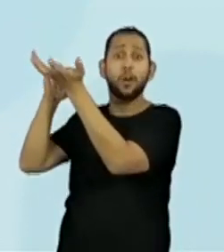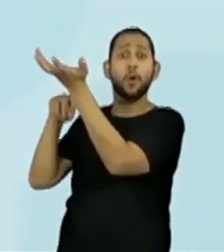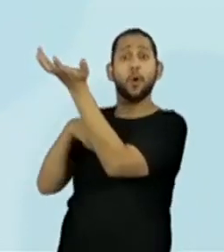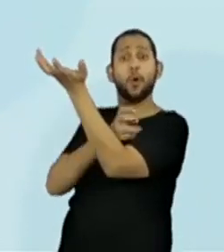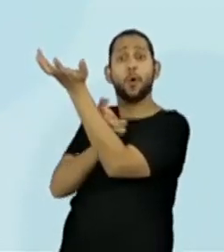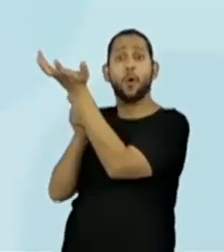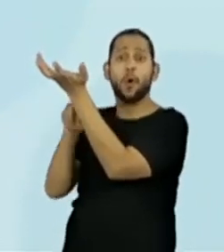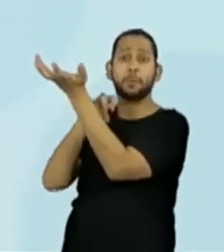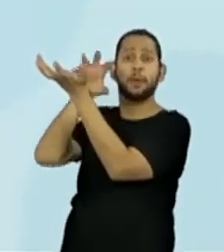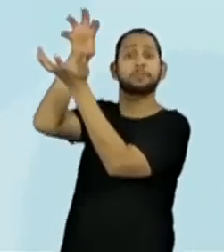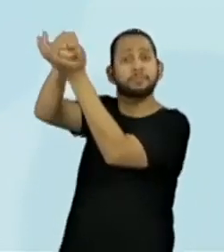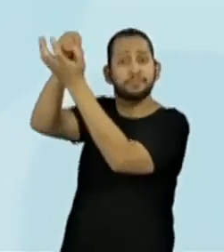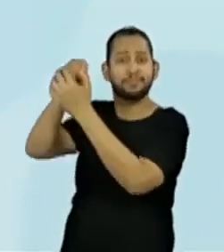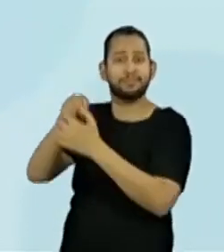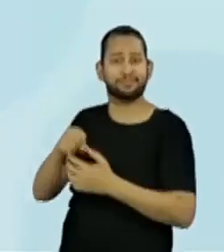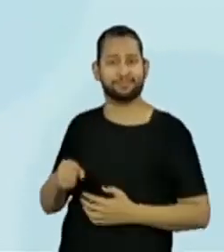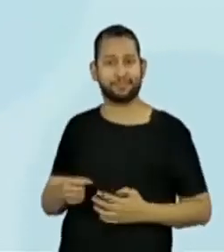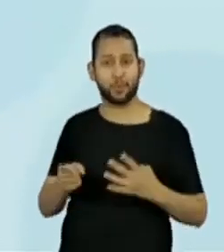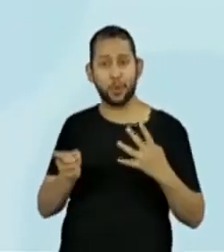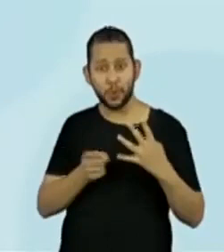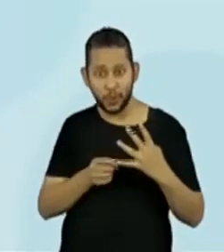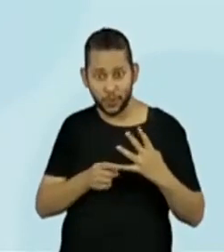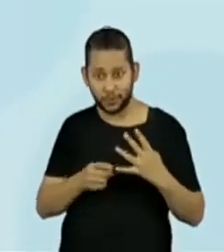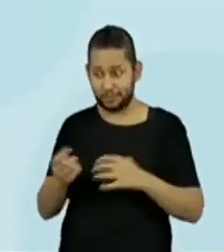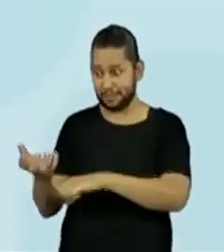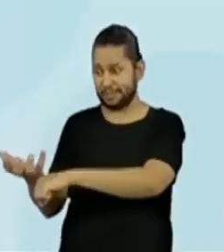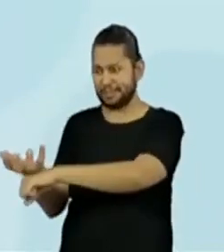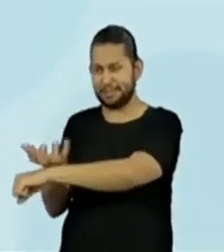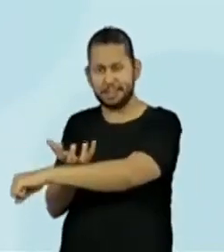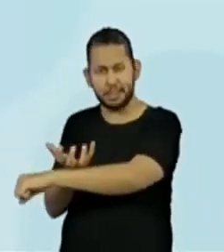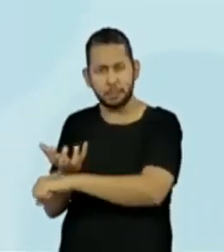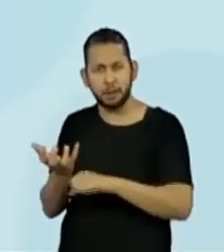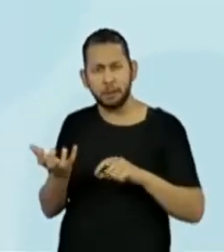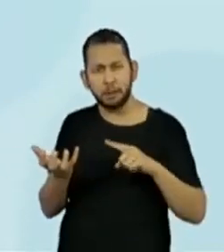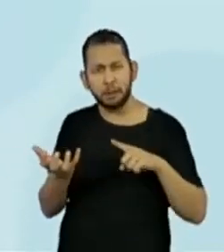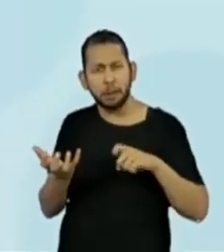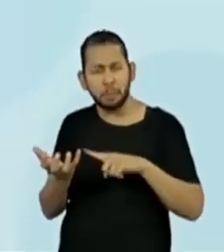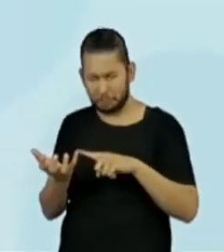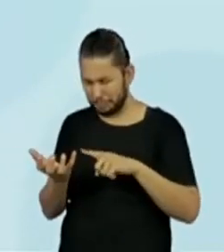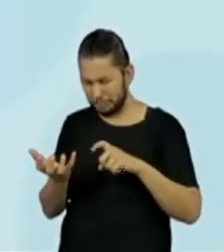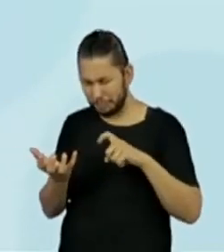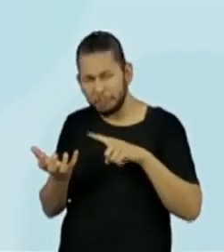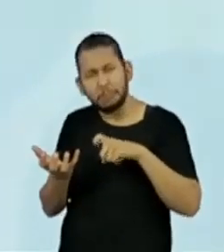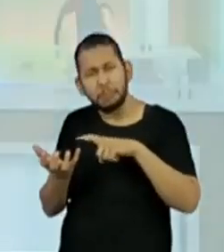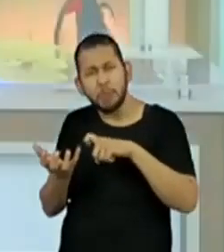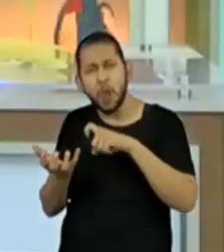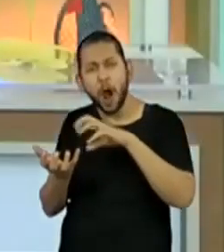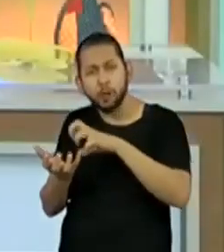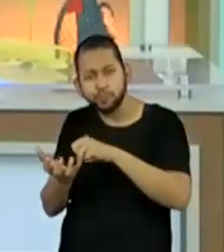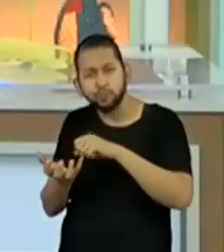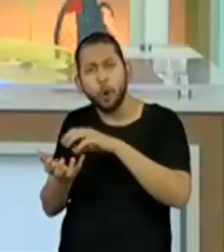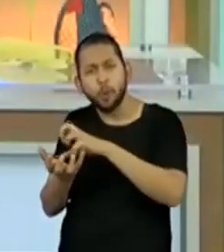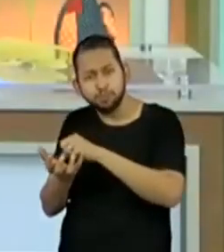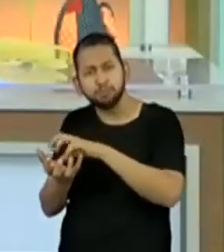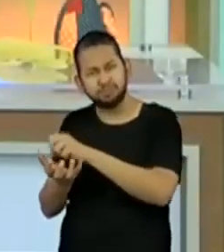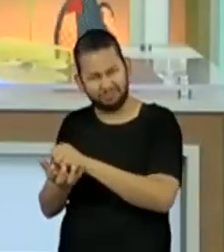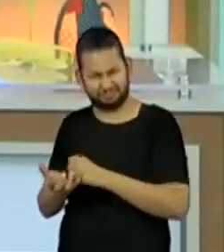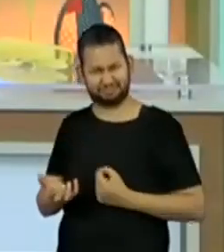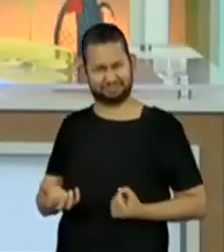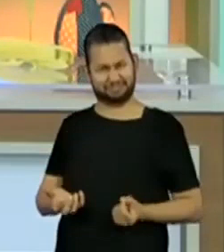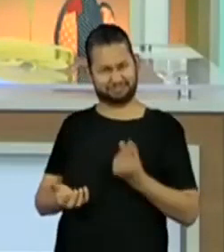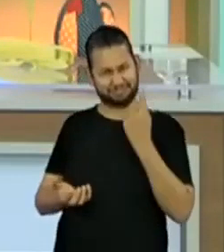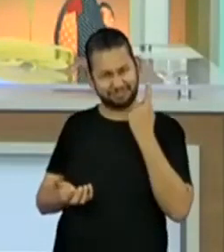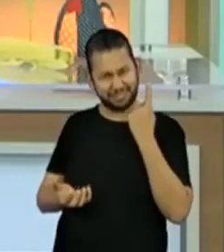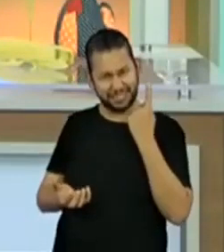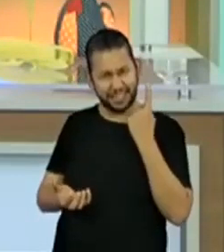de alimento para a minhoca. Minhoca, professor? A minhoca come grama,